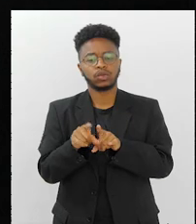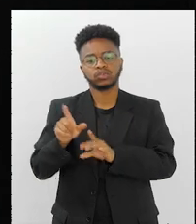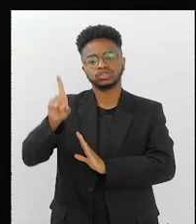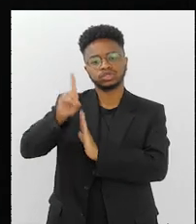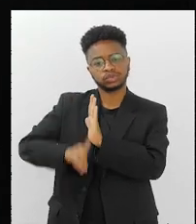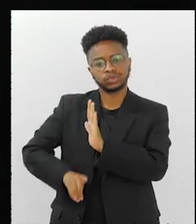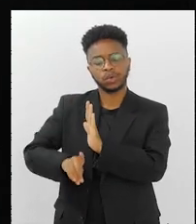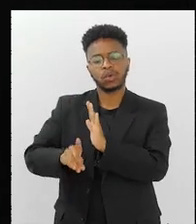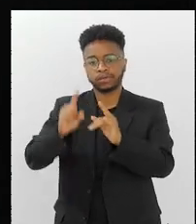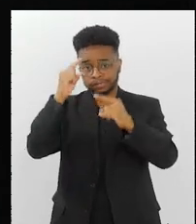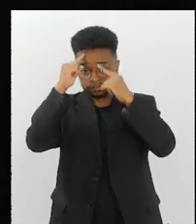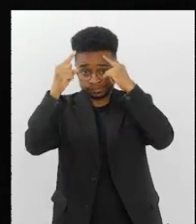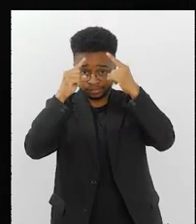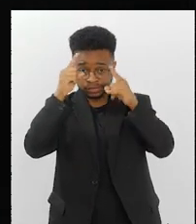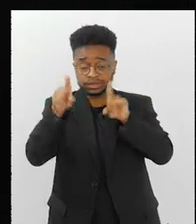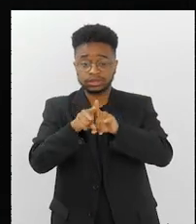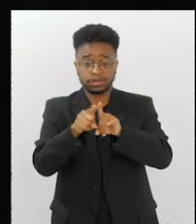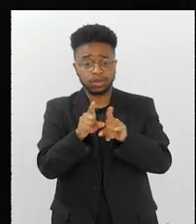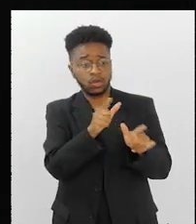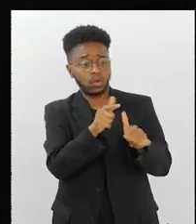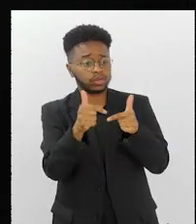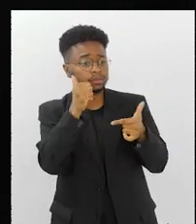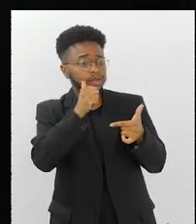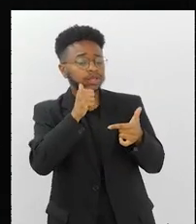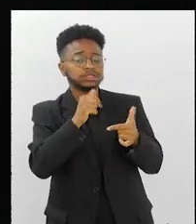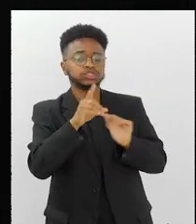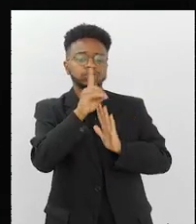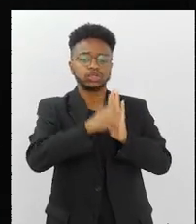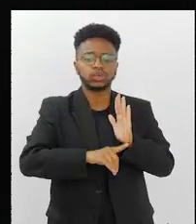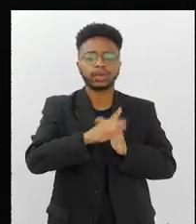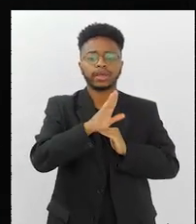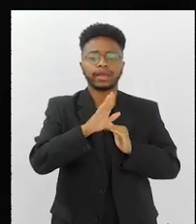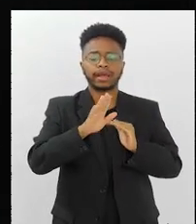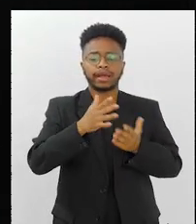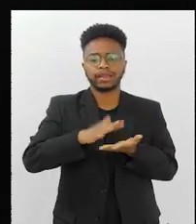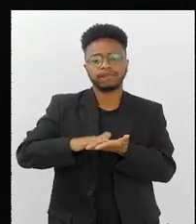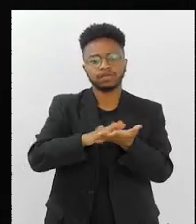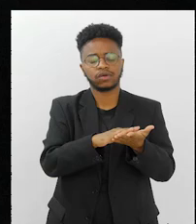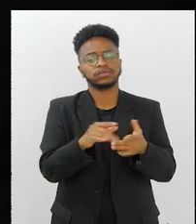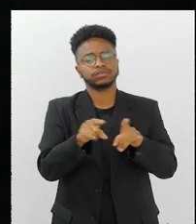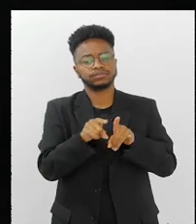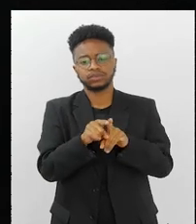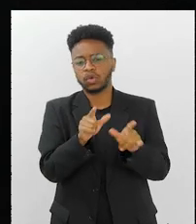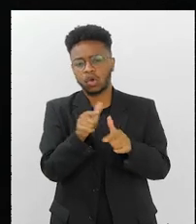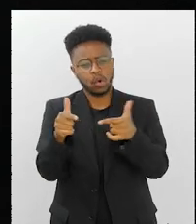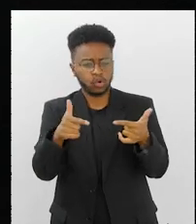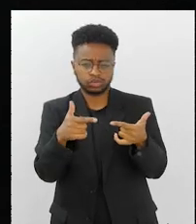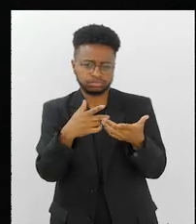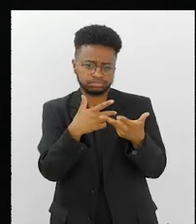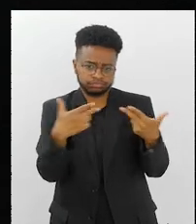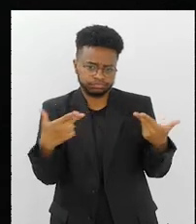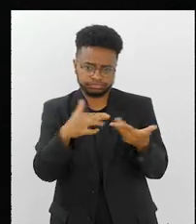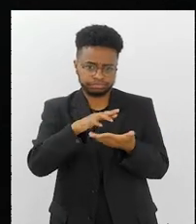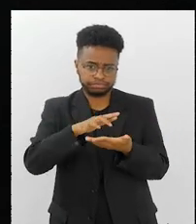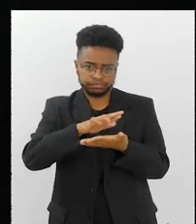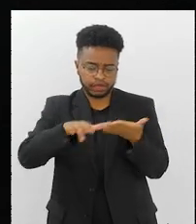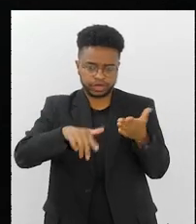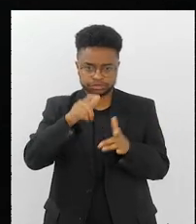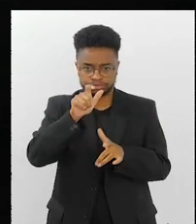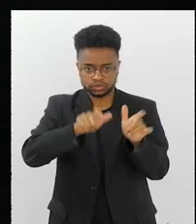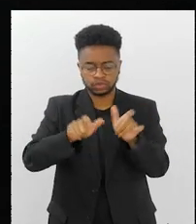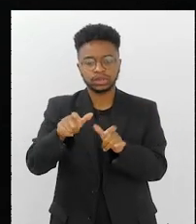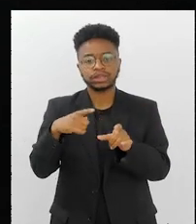da comissão aia rees que era diretora de carnaval Marcelão Wilker enfim eh tinha uma uma uma